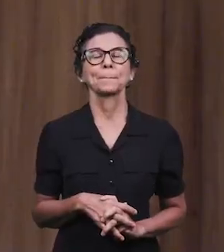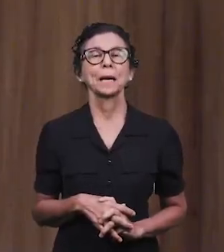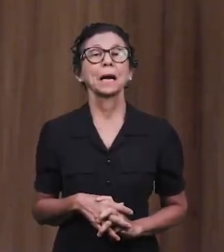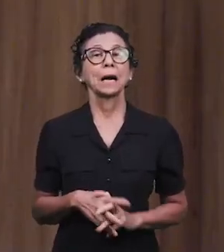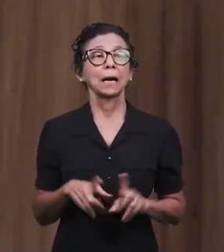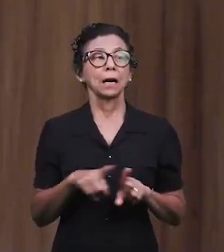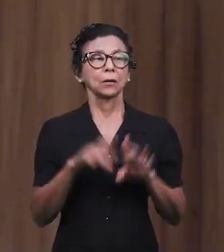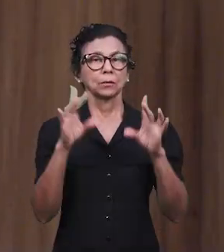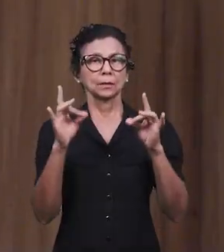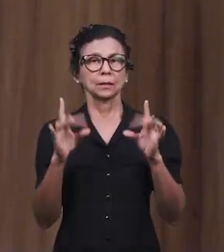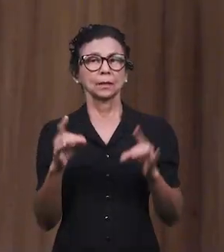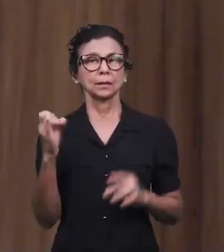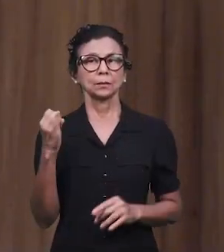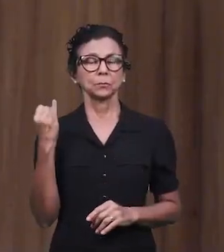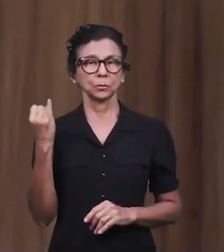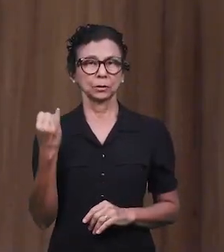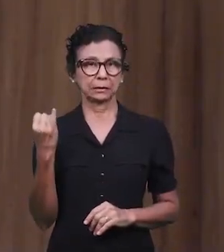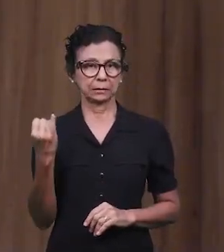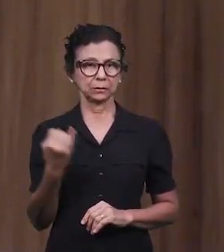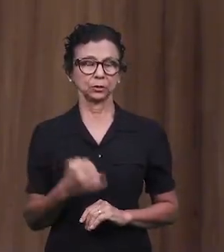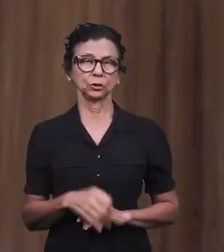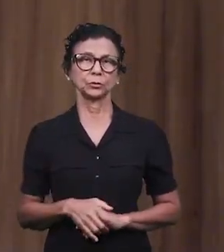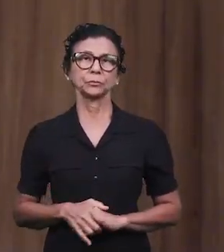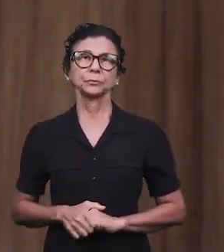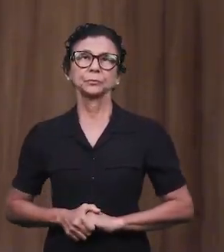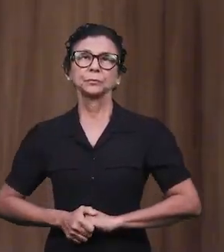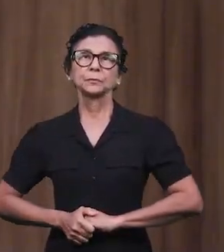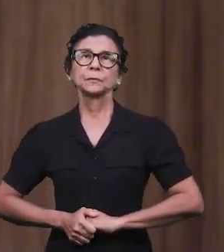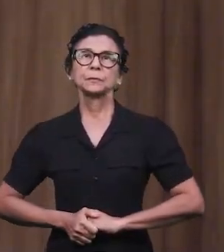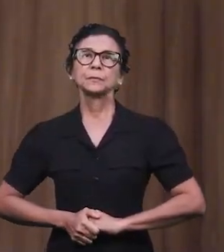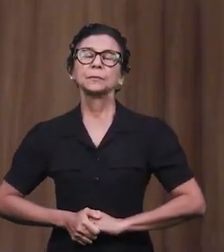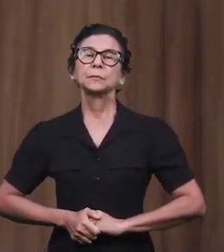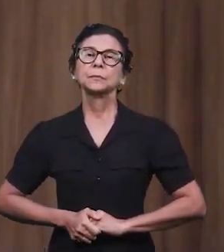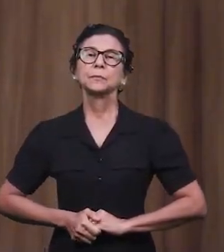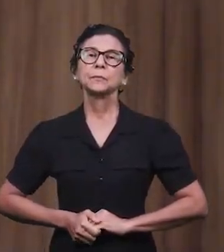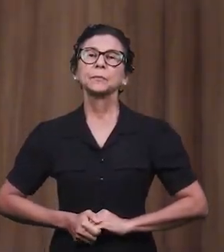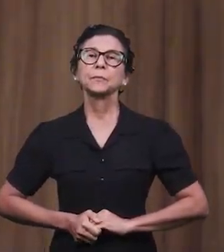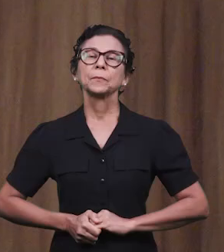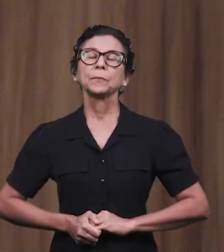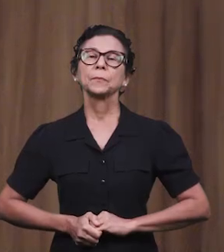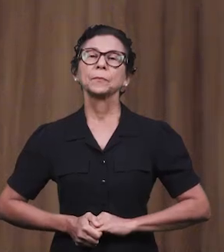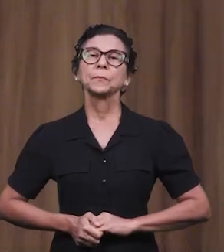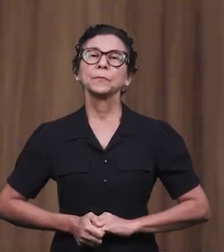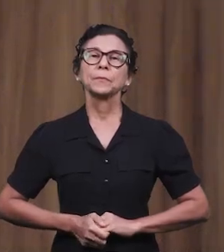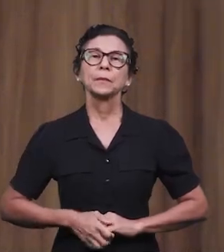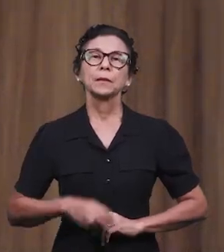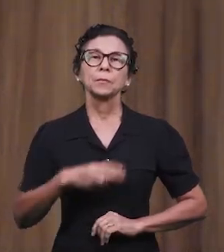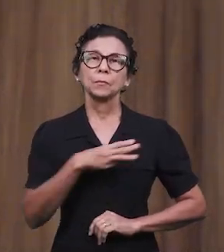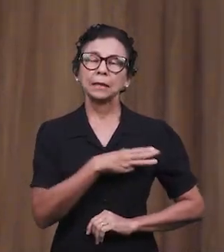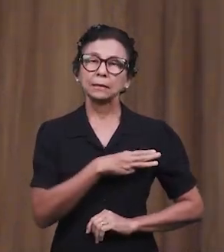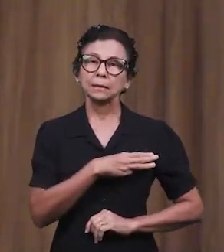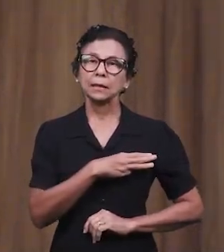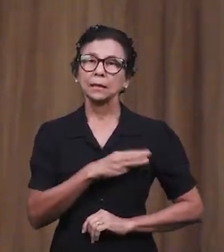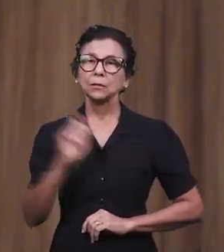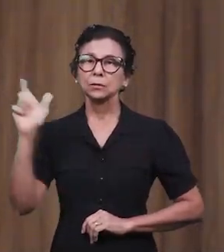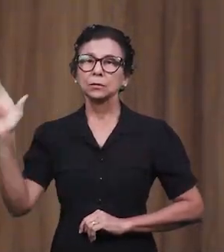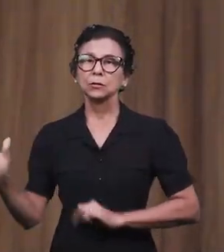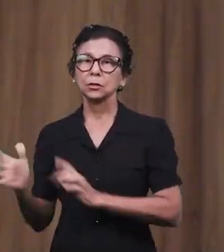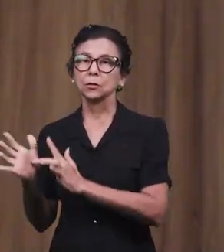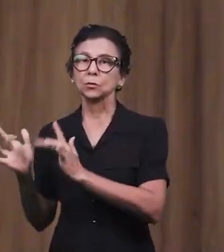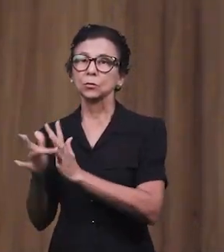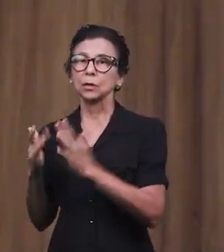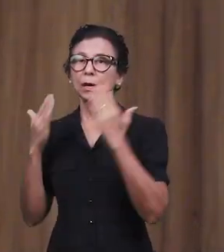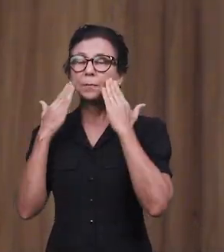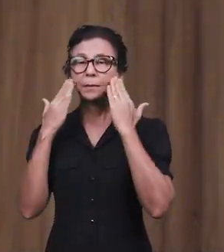pastor Ronieri falou aqui que é importante, Mateus vai apresentar Jesus como rei. E isso